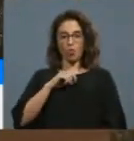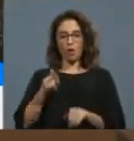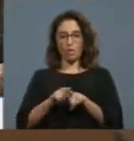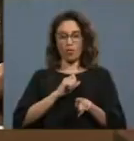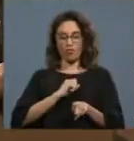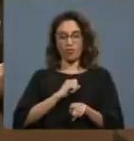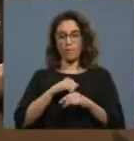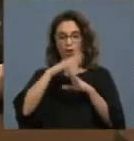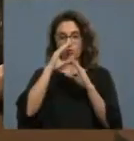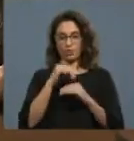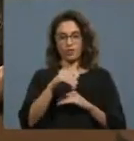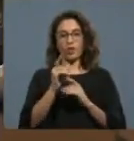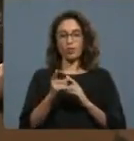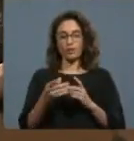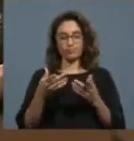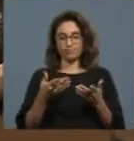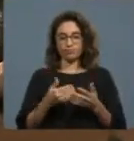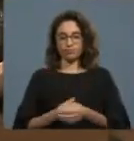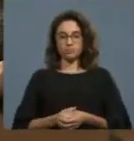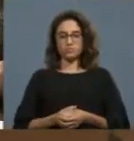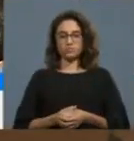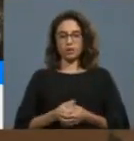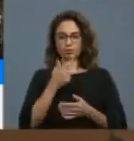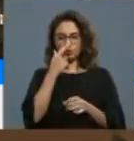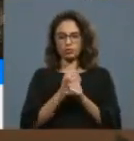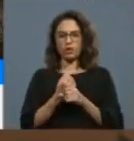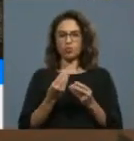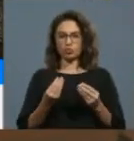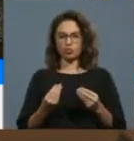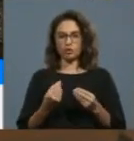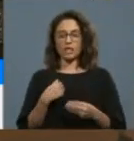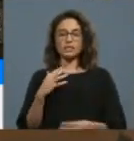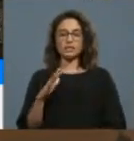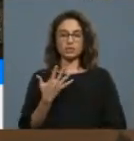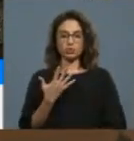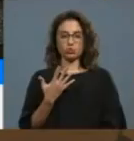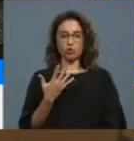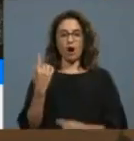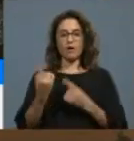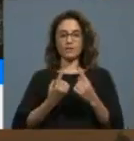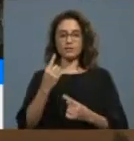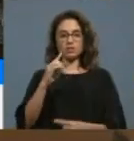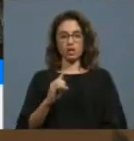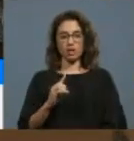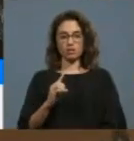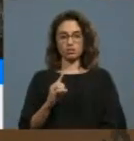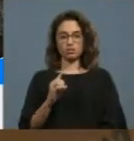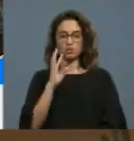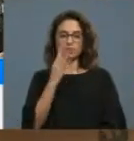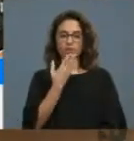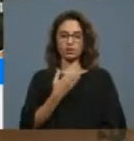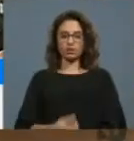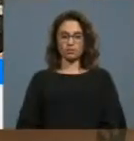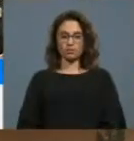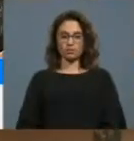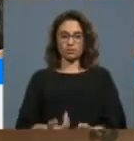vai acontecer, não é? São muitos funcionários? Somos 5, às vezes somos 6, depende. Não